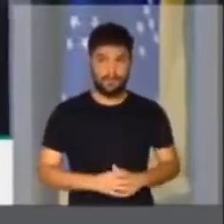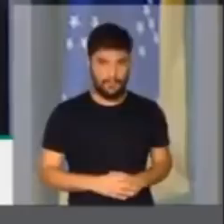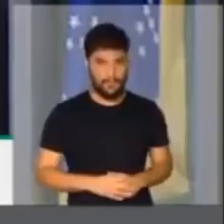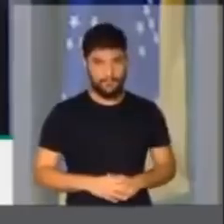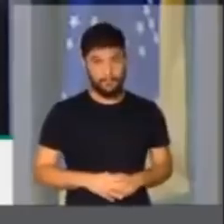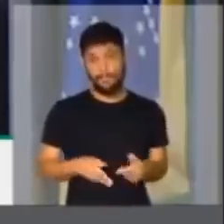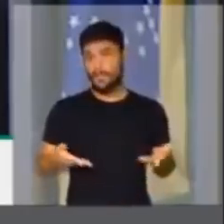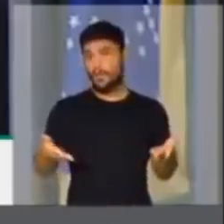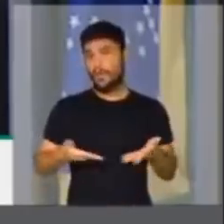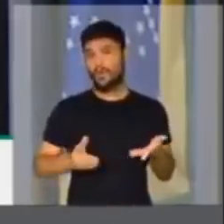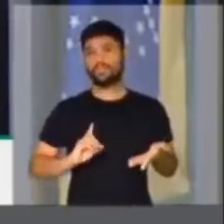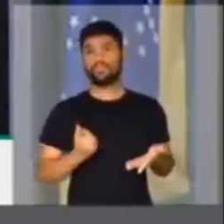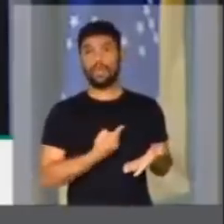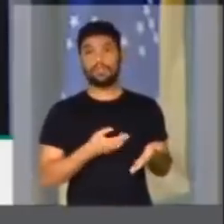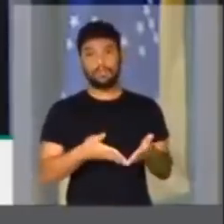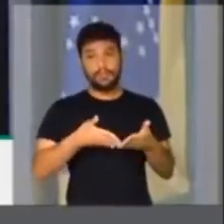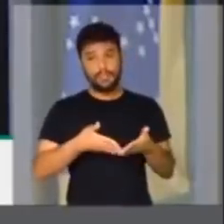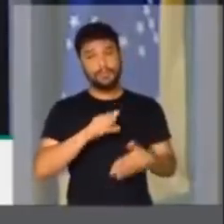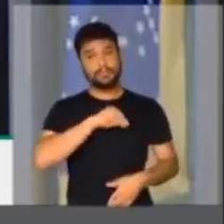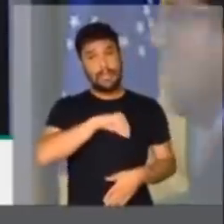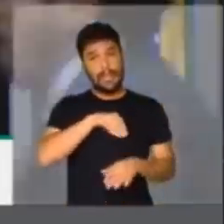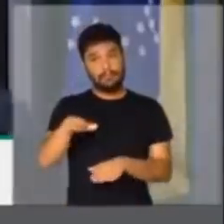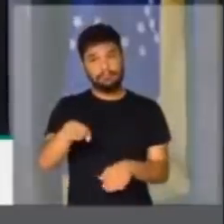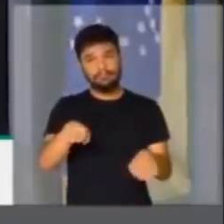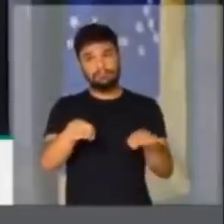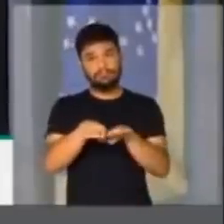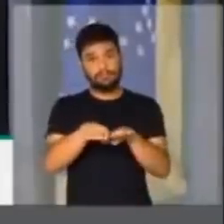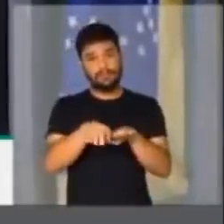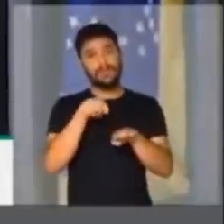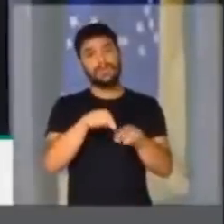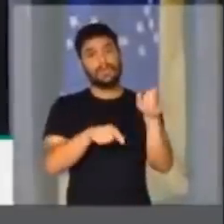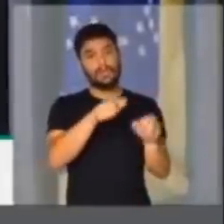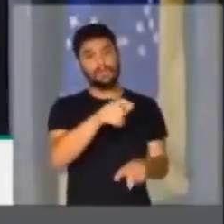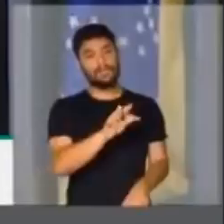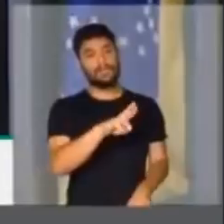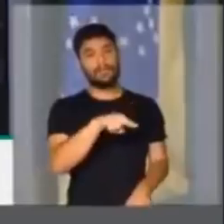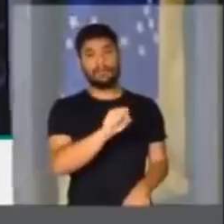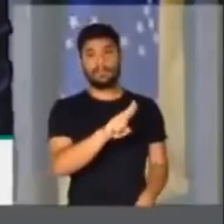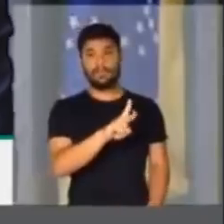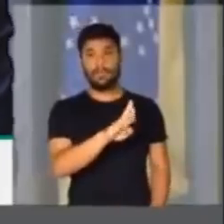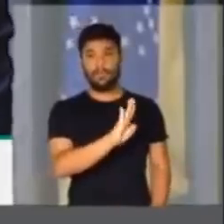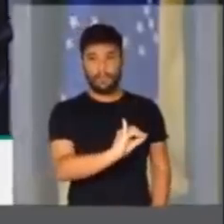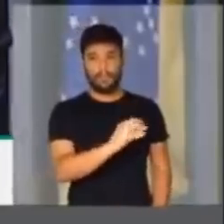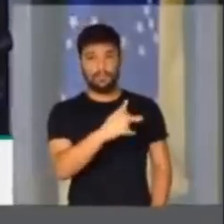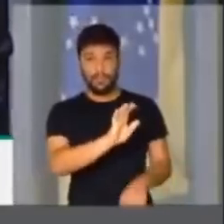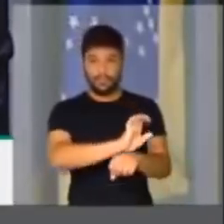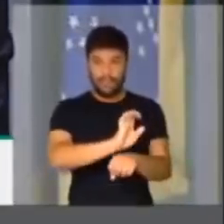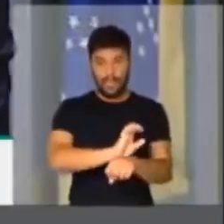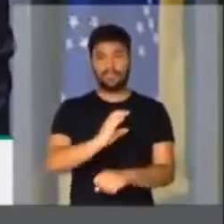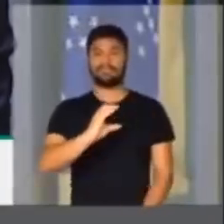quando nós pedimos aqui a paridade dos funcionários da Transurb do seu Estado,